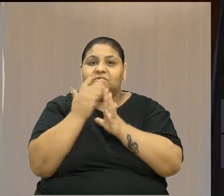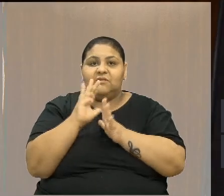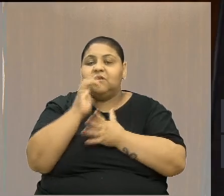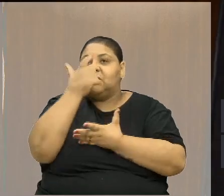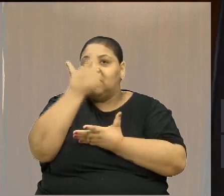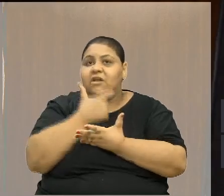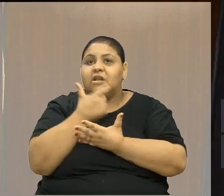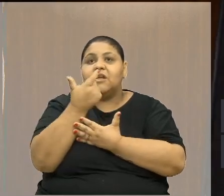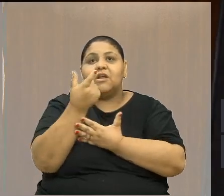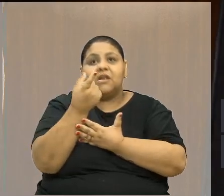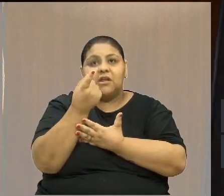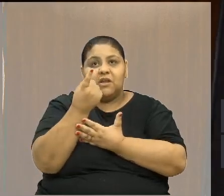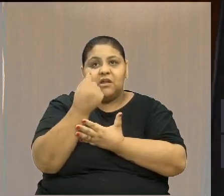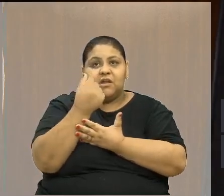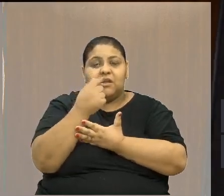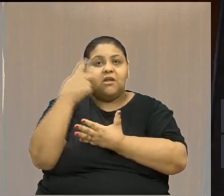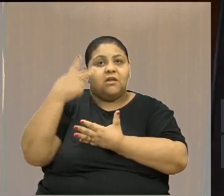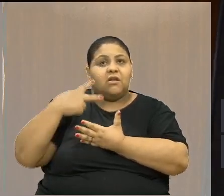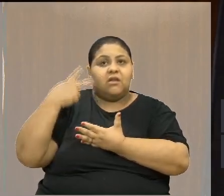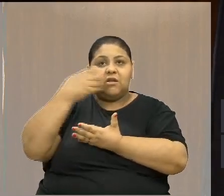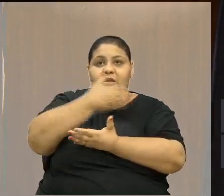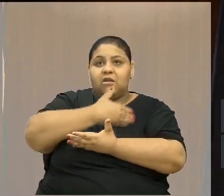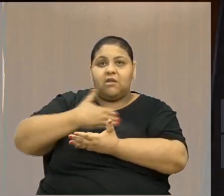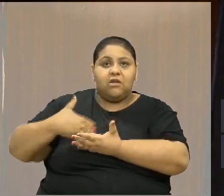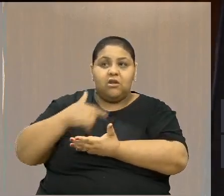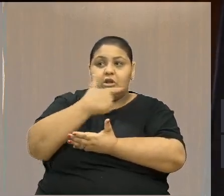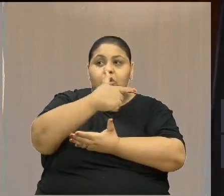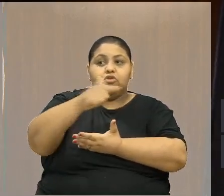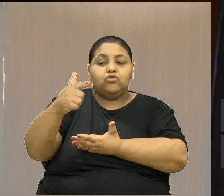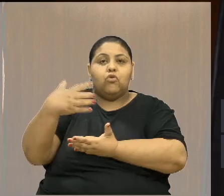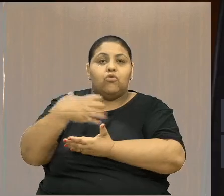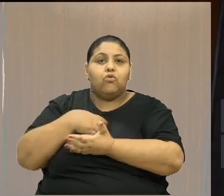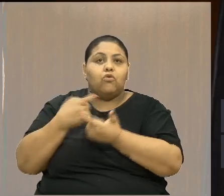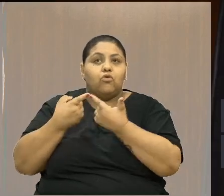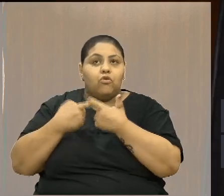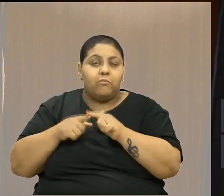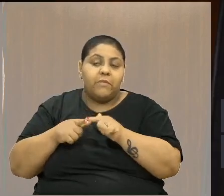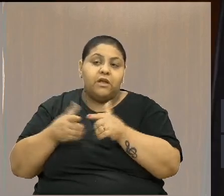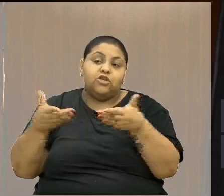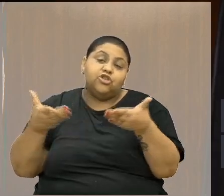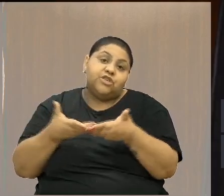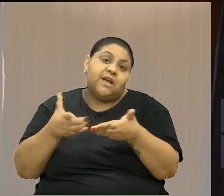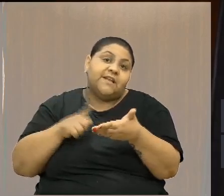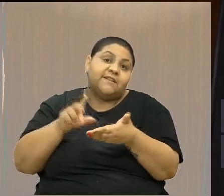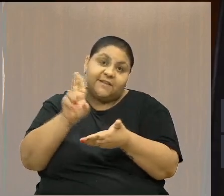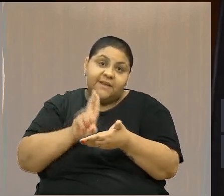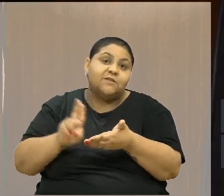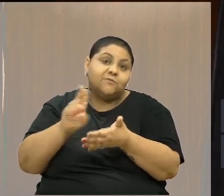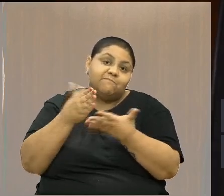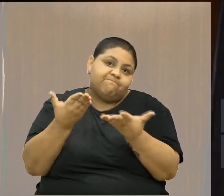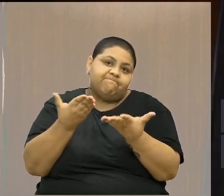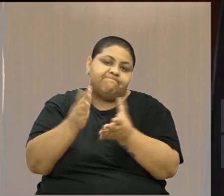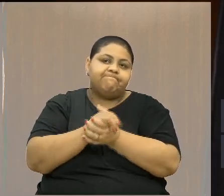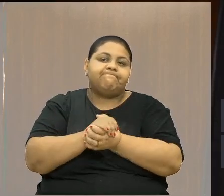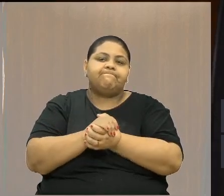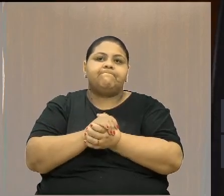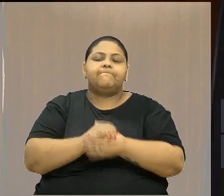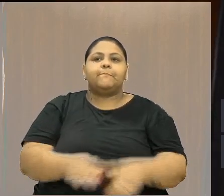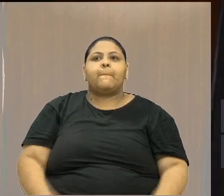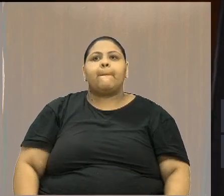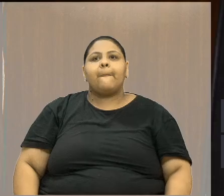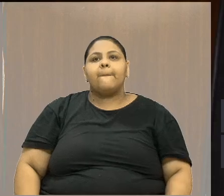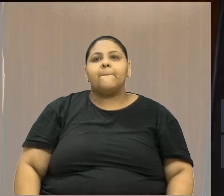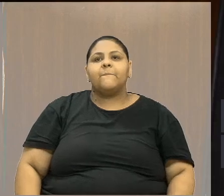que o dinheiro deveria ser para políticas públicas de outra maneira, mas já que elas existem, elas têm que ser usadas.